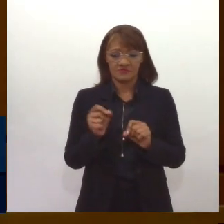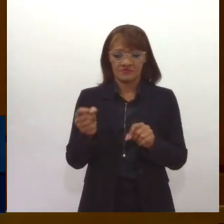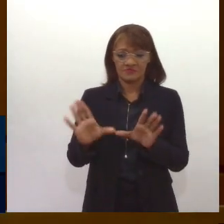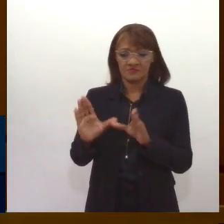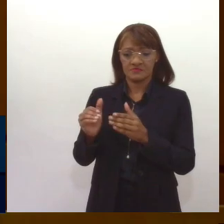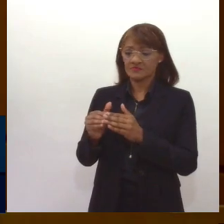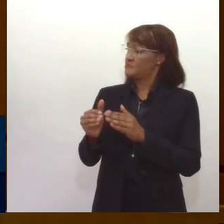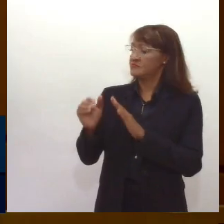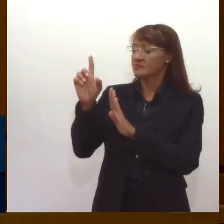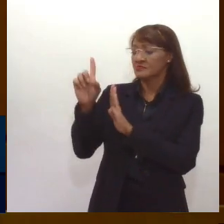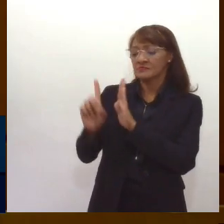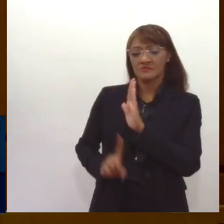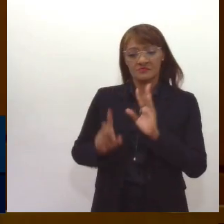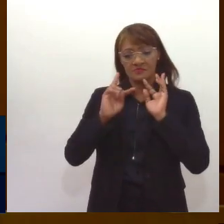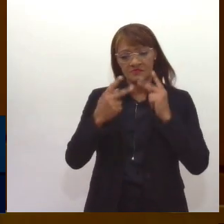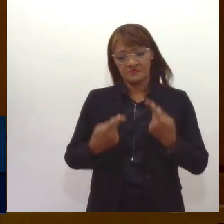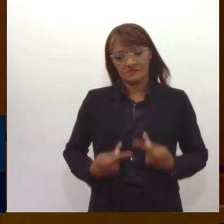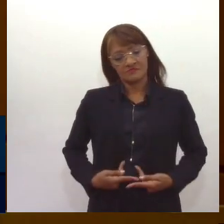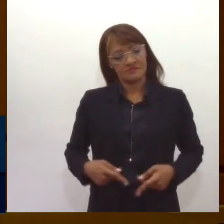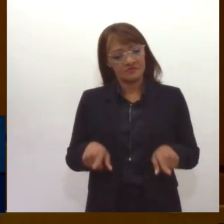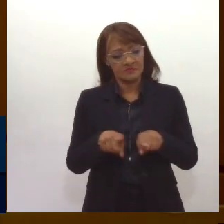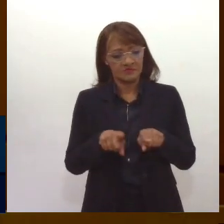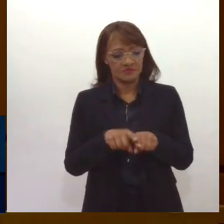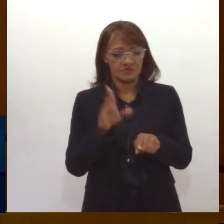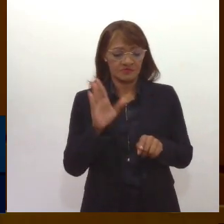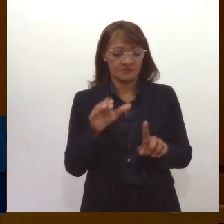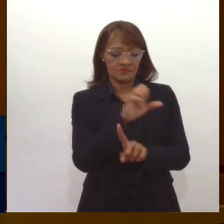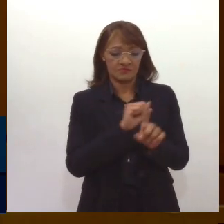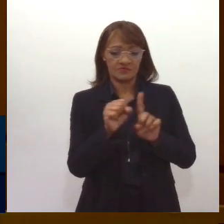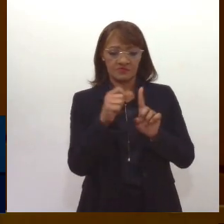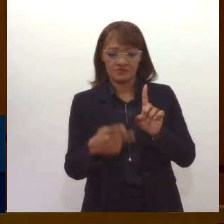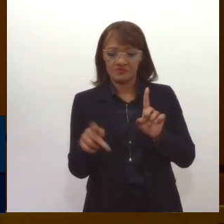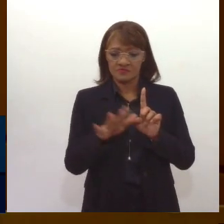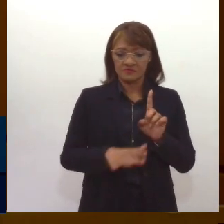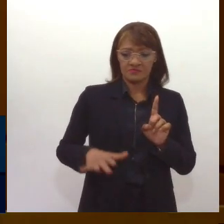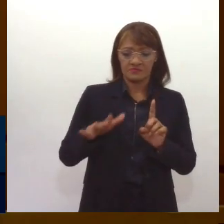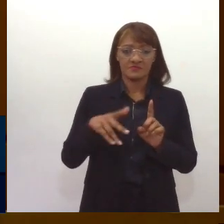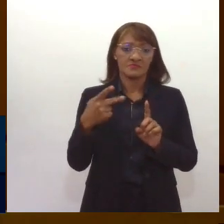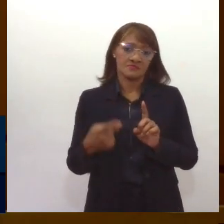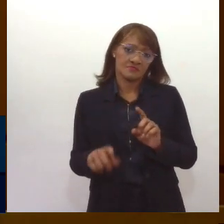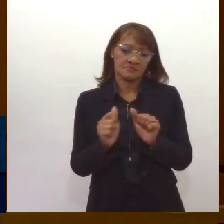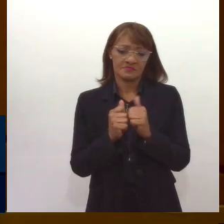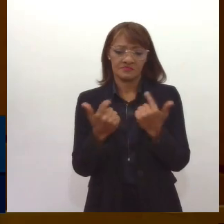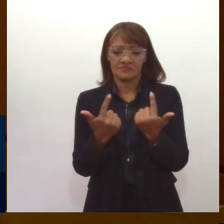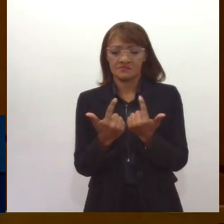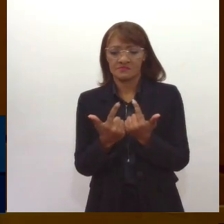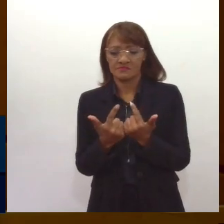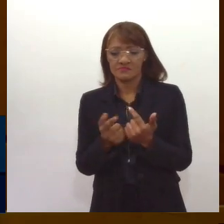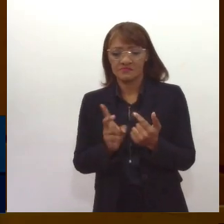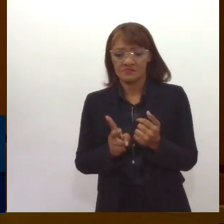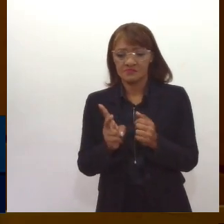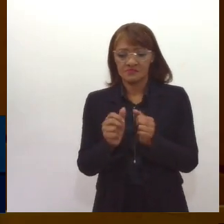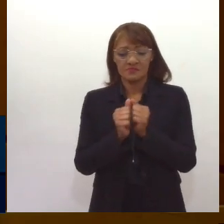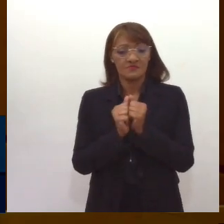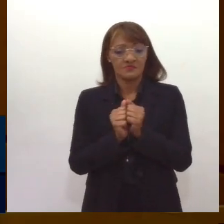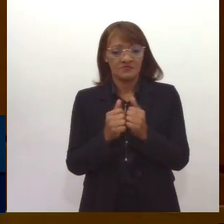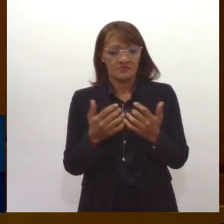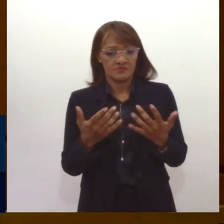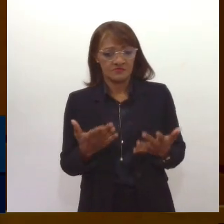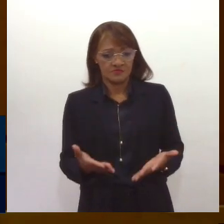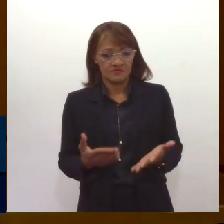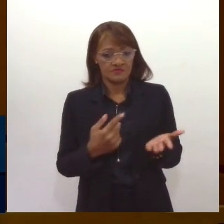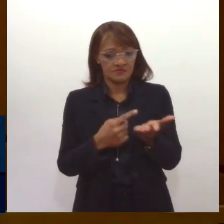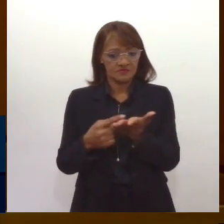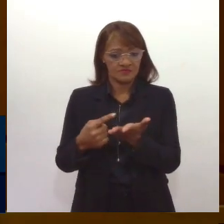de Assistência Social desta Casa fazerem algo em conjunto, chamando a Secretaria de Estado da Assistência